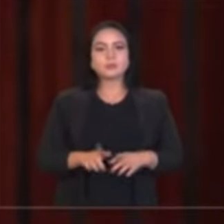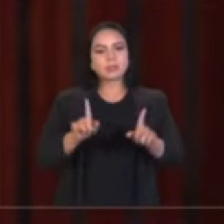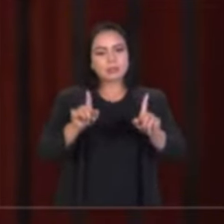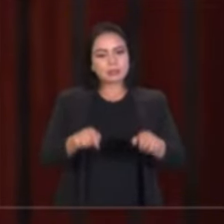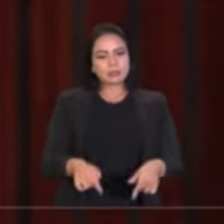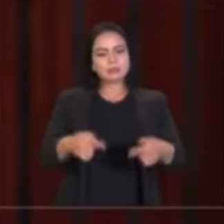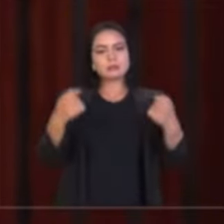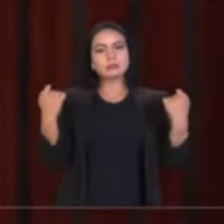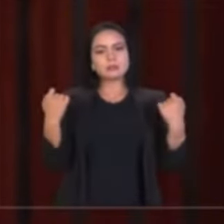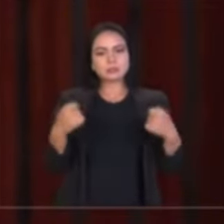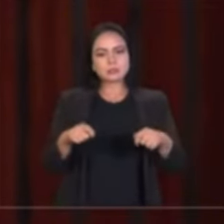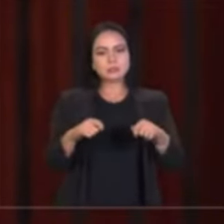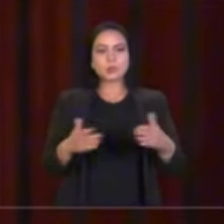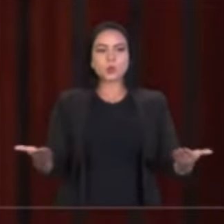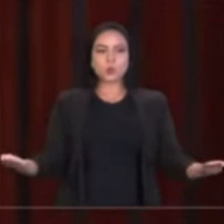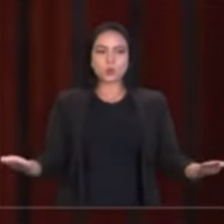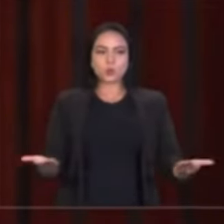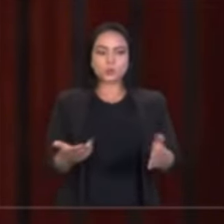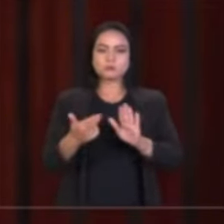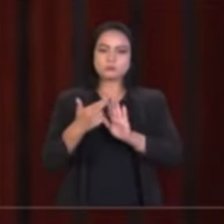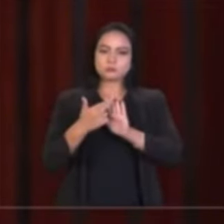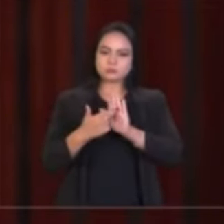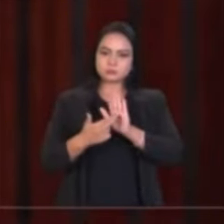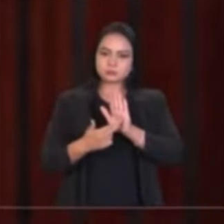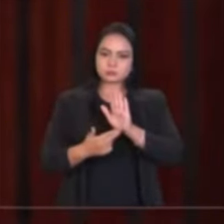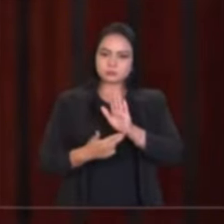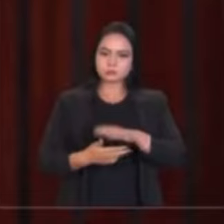necessário hoje uma regulamentação.